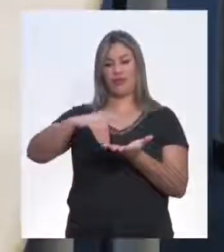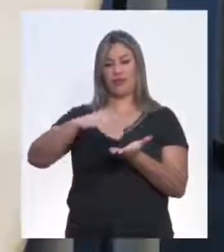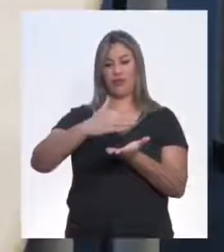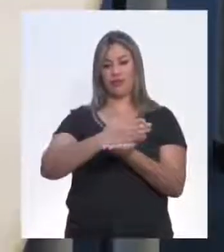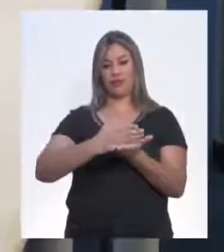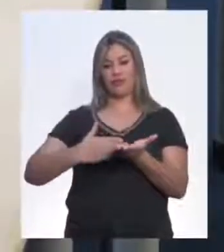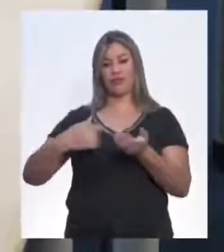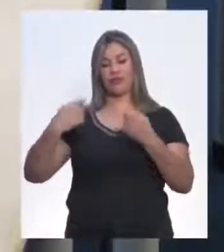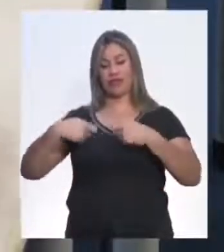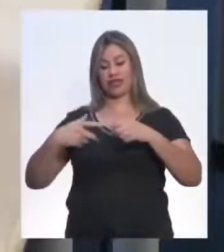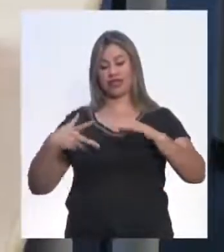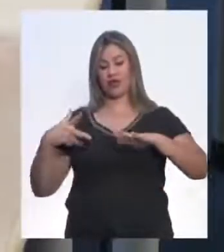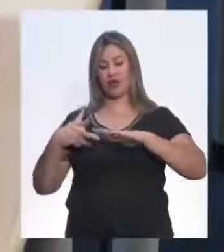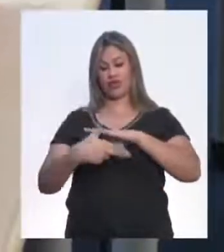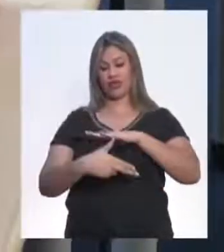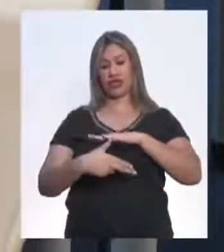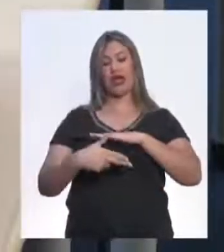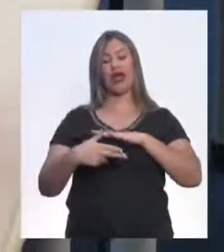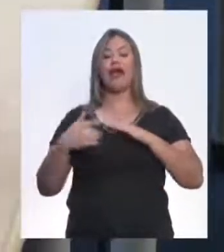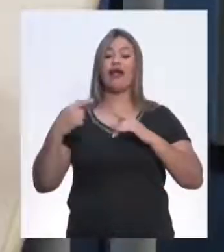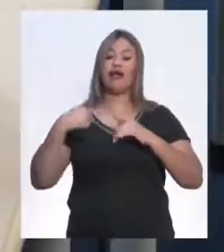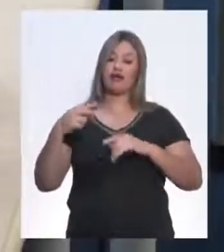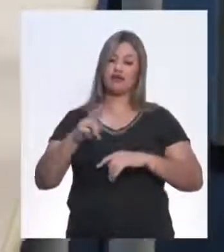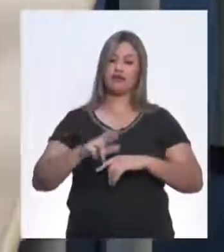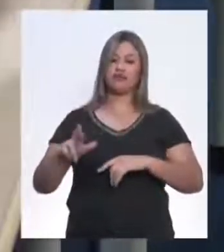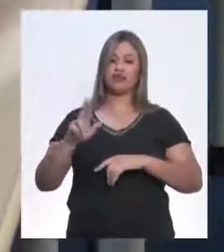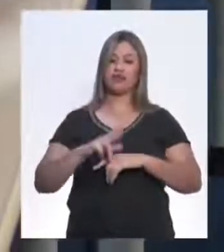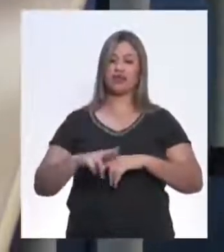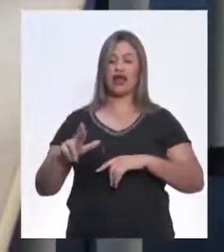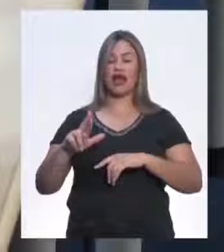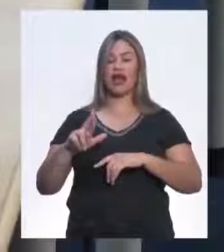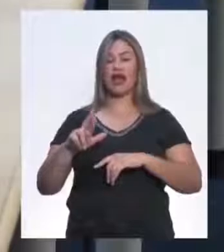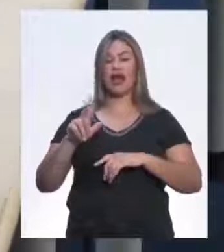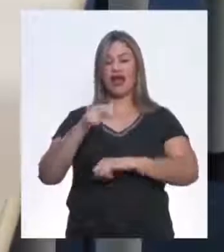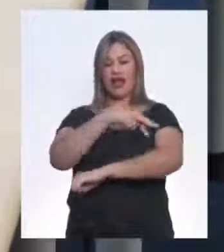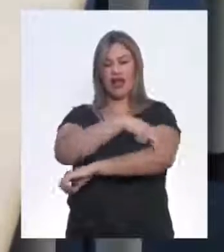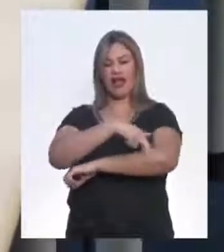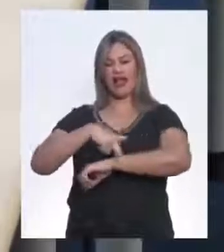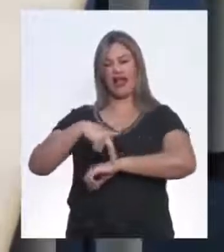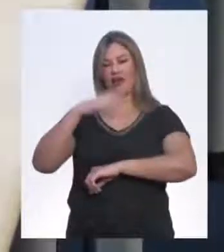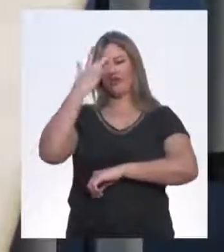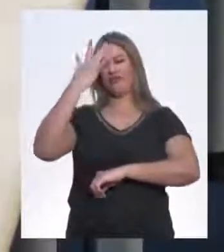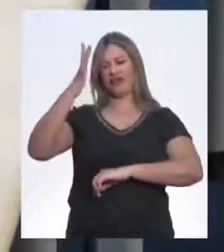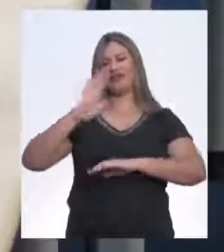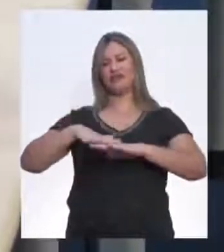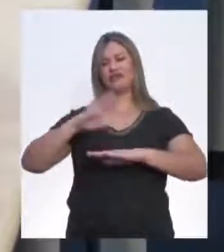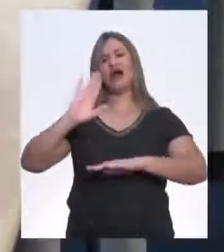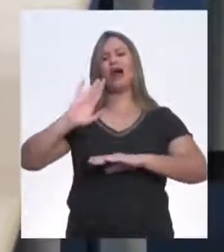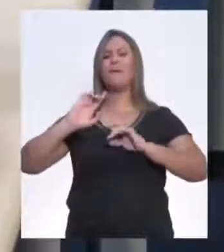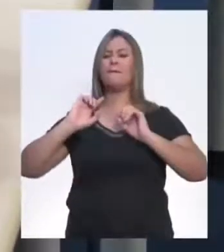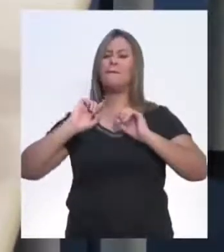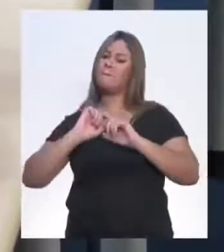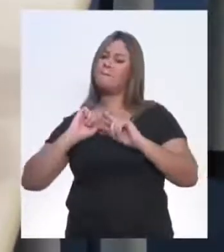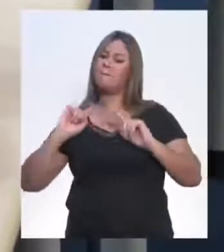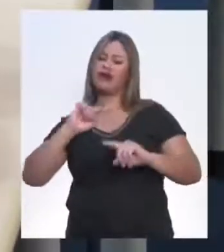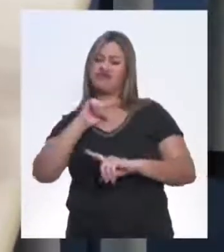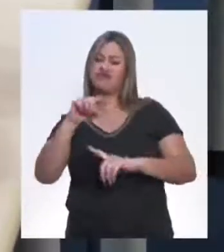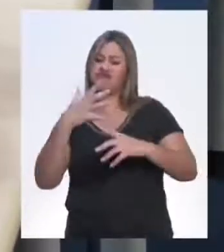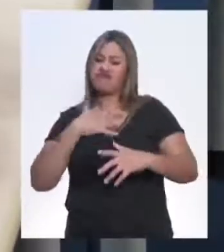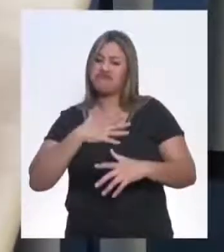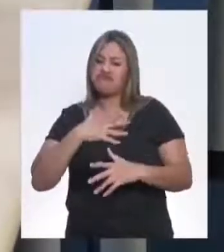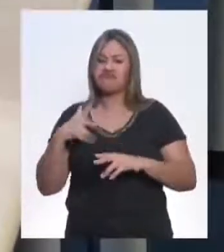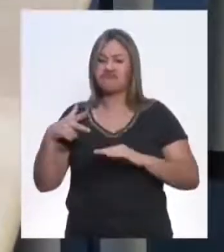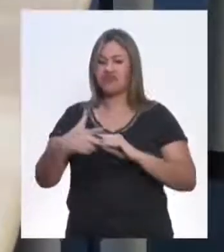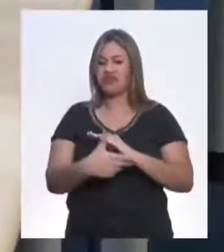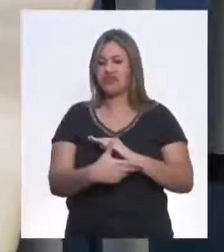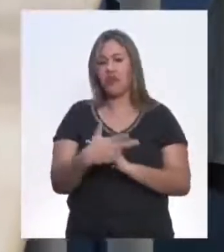tem que cortar. Eu vou usar a régua aqui para facilitar. Mas, vocês podem utilizar a tesoura aí como vocês